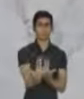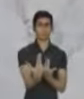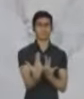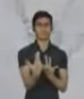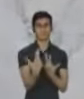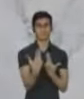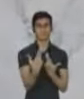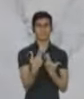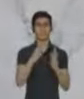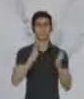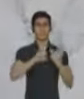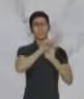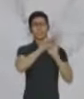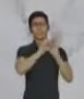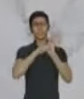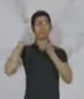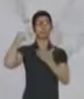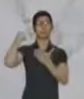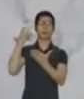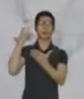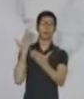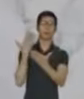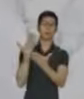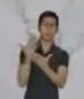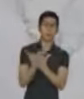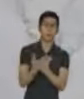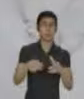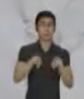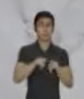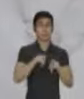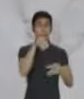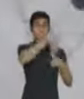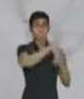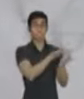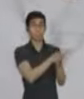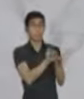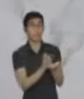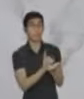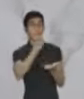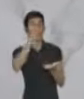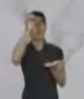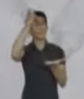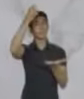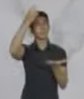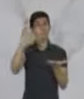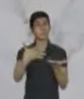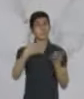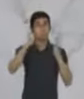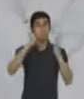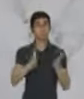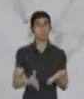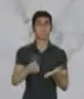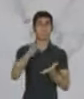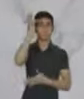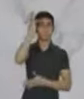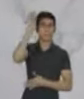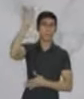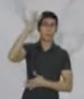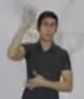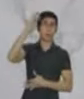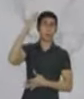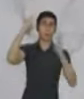secular tá na bíblia está nas palavras de cristo não é tá nos filósofos gregos tá toda a pregação